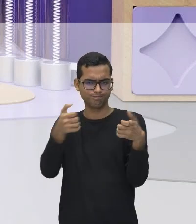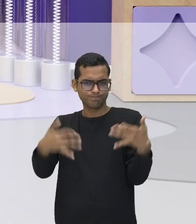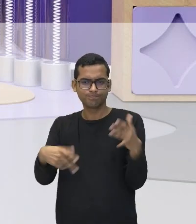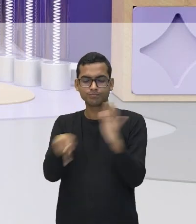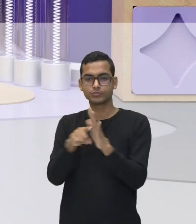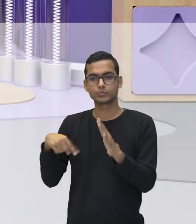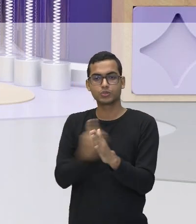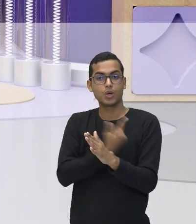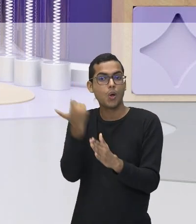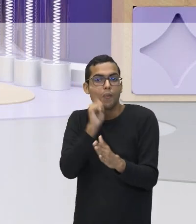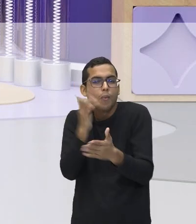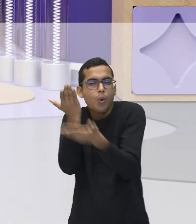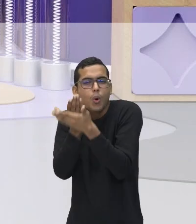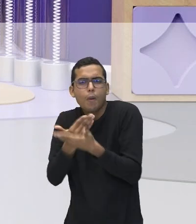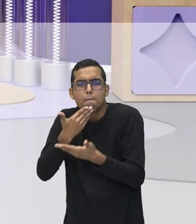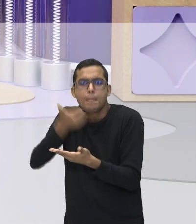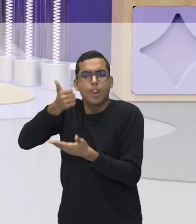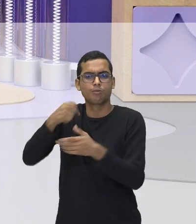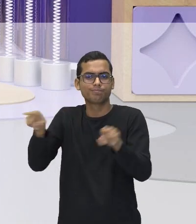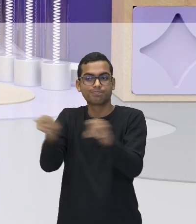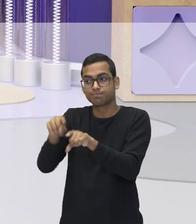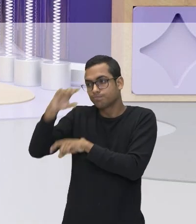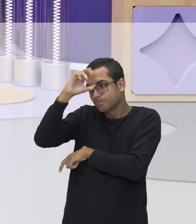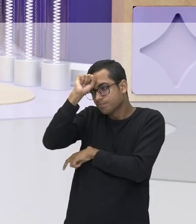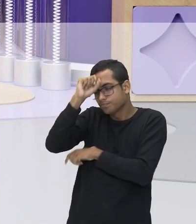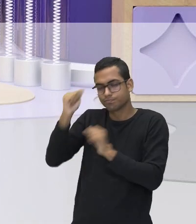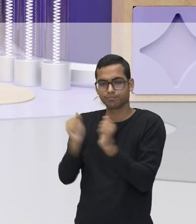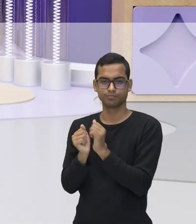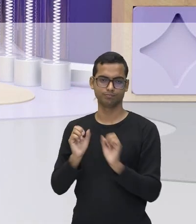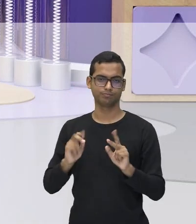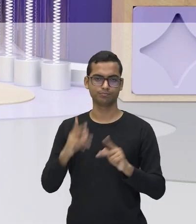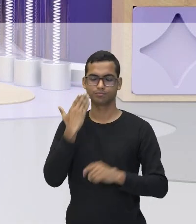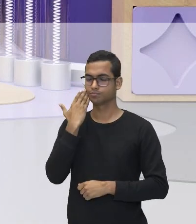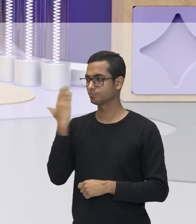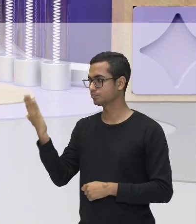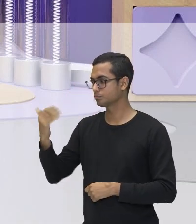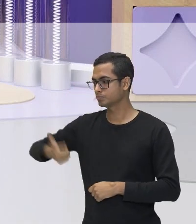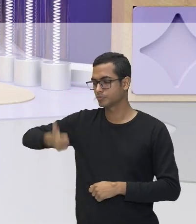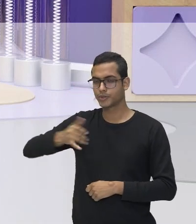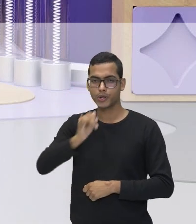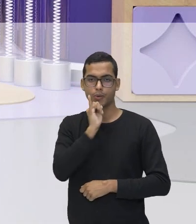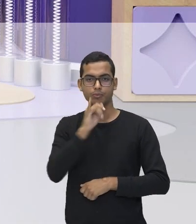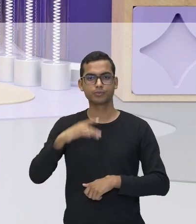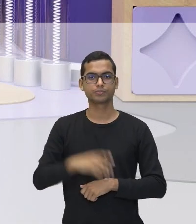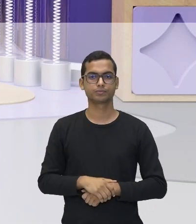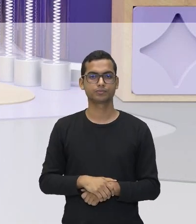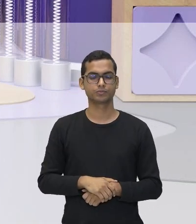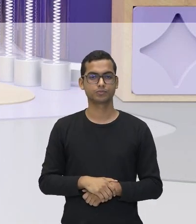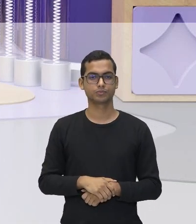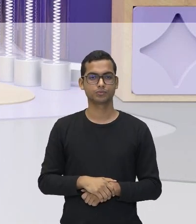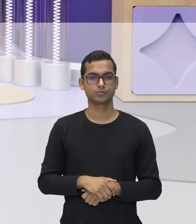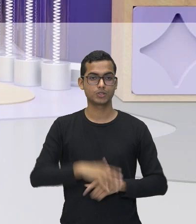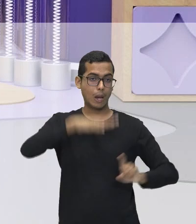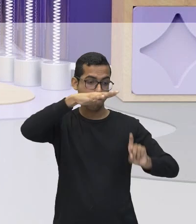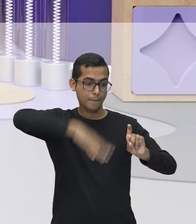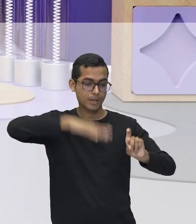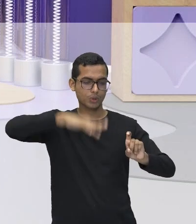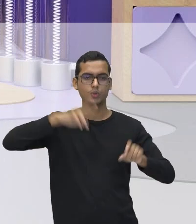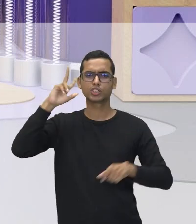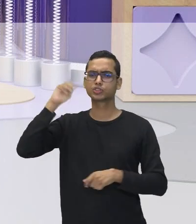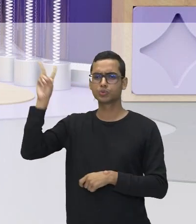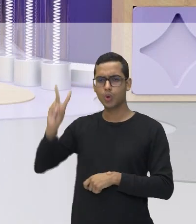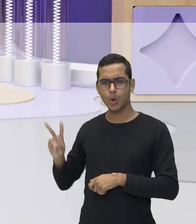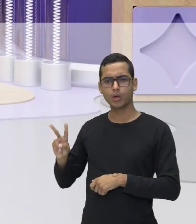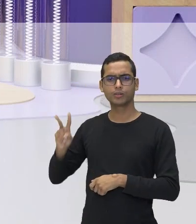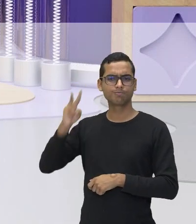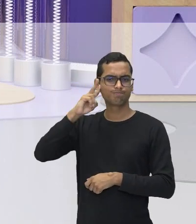melhor e aprender melhor com eles. Primeiro exemplo que nós temos são os mitos históricos. Aliás,